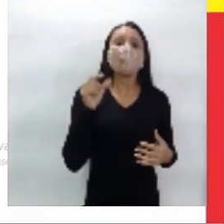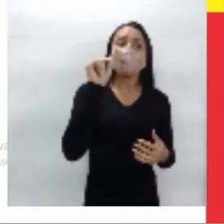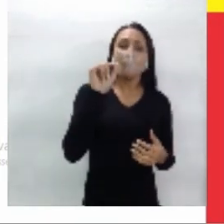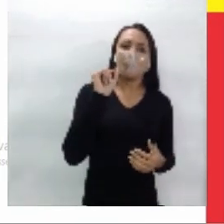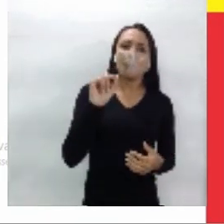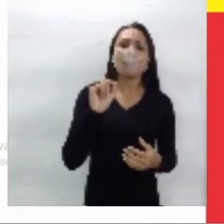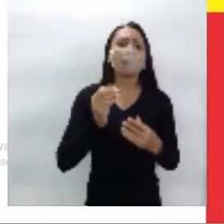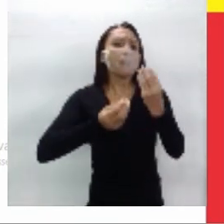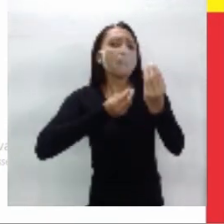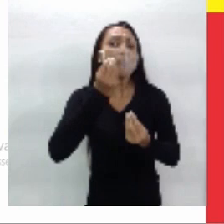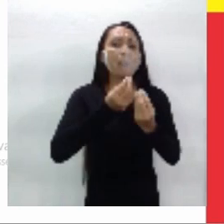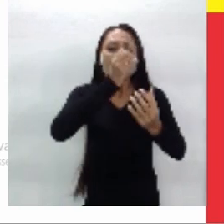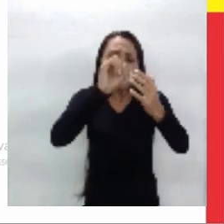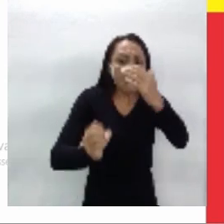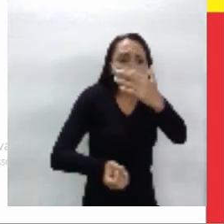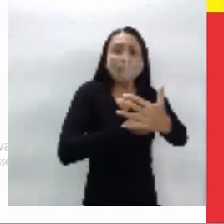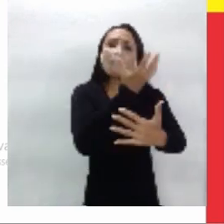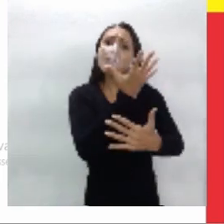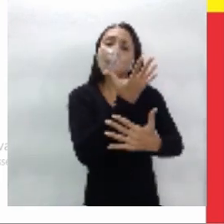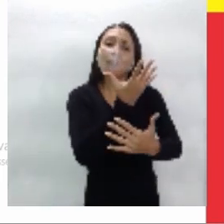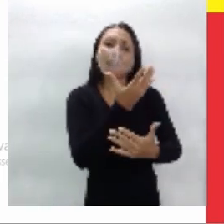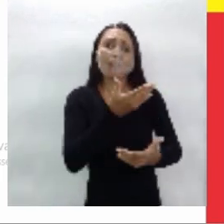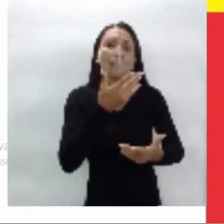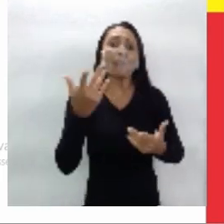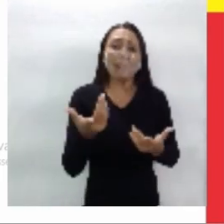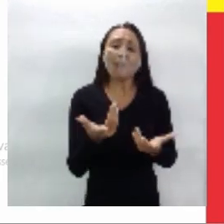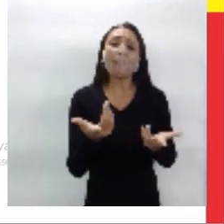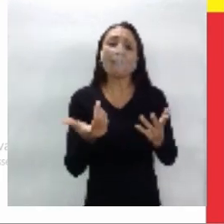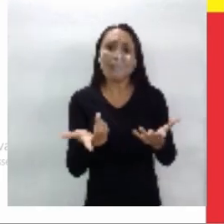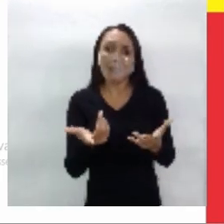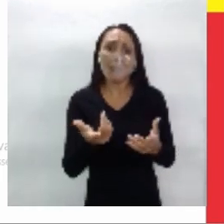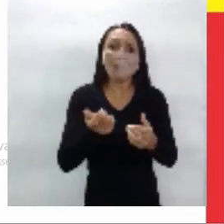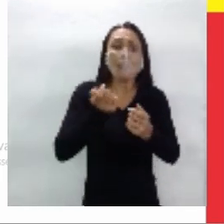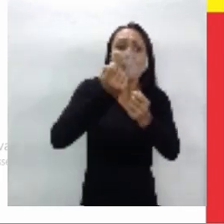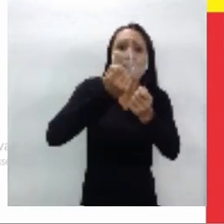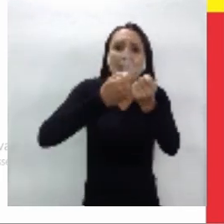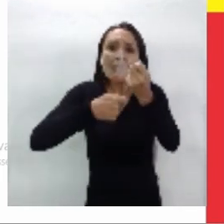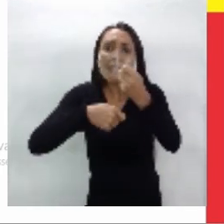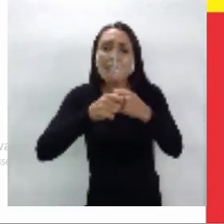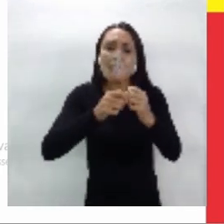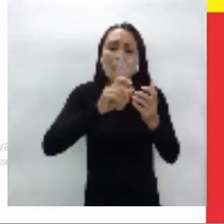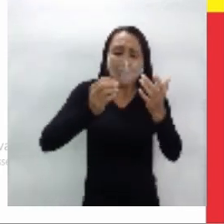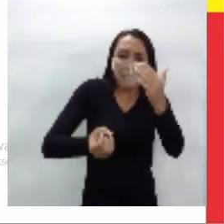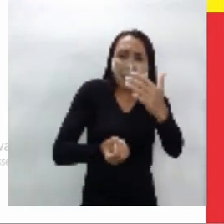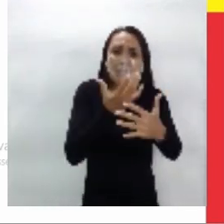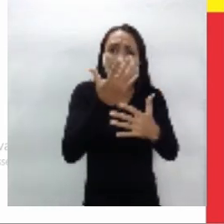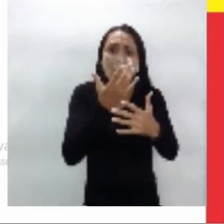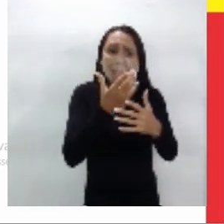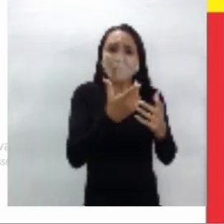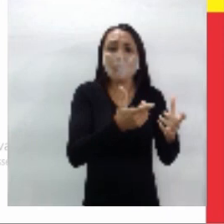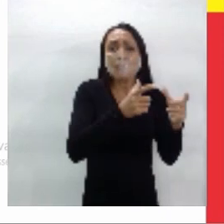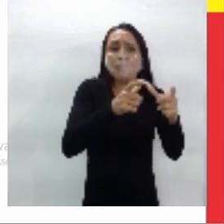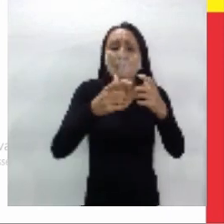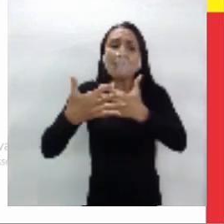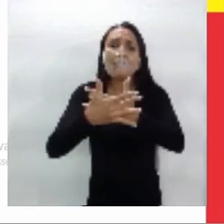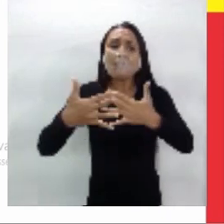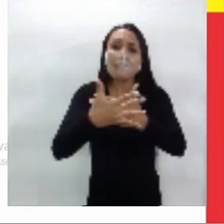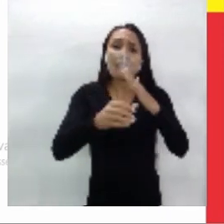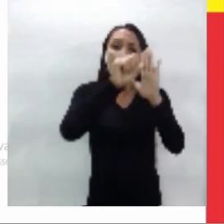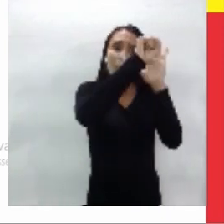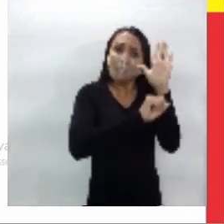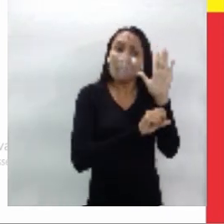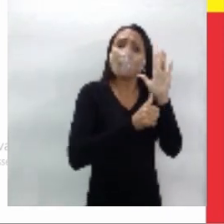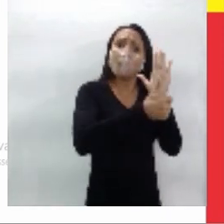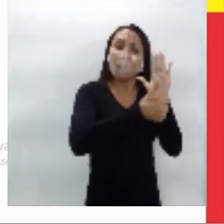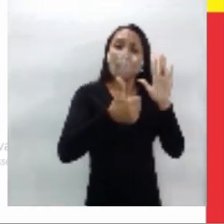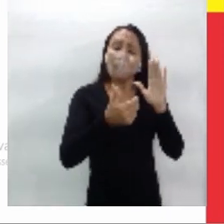o seguinte. Como é que surge, então, esse renascimento dessas cidades? No